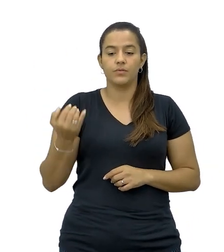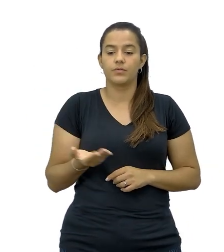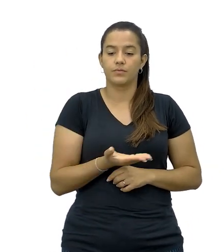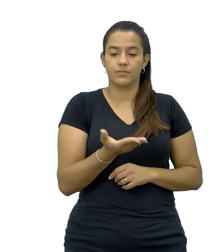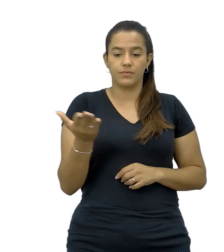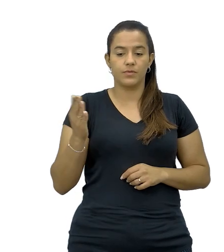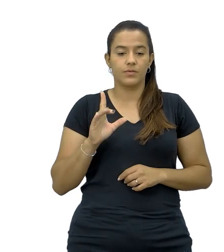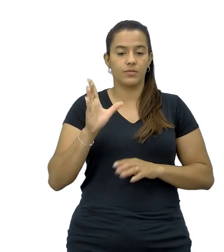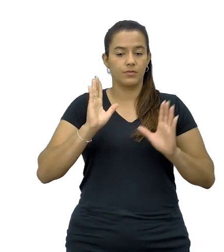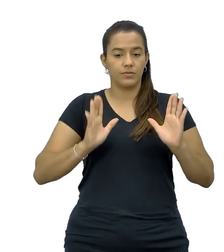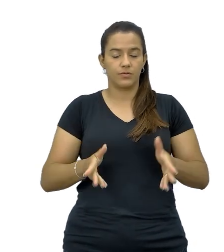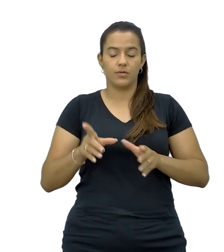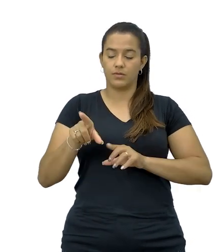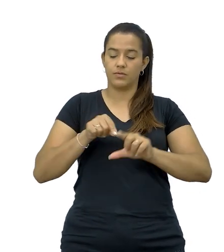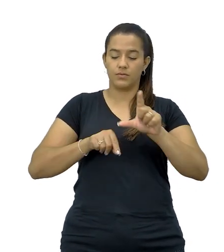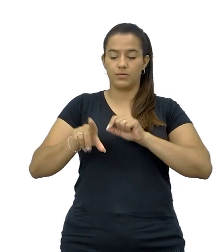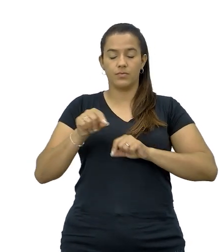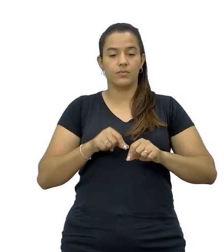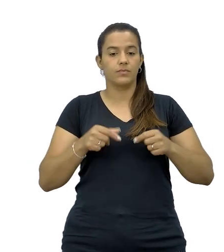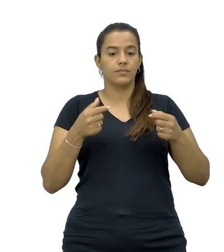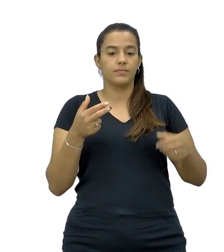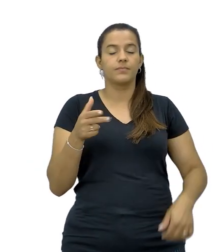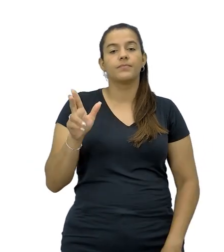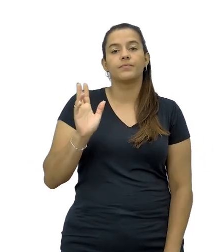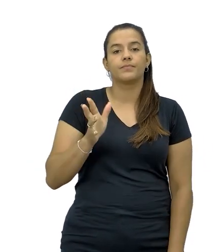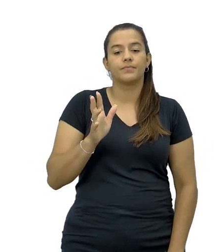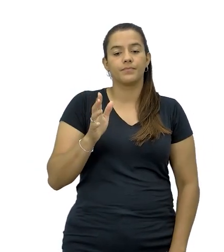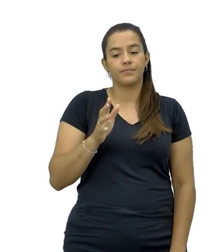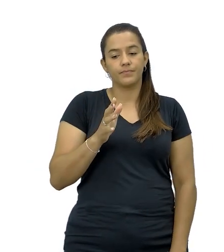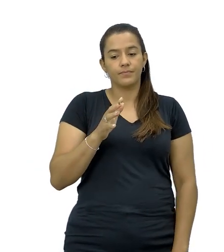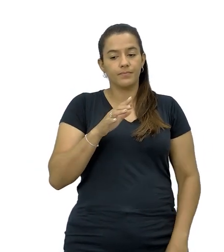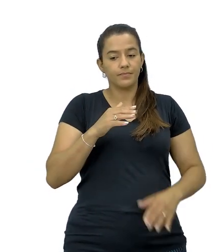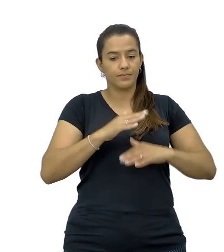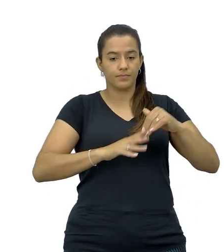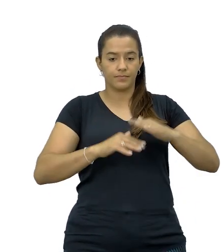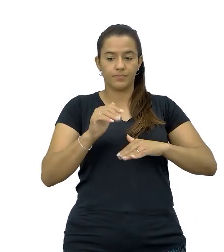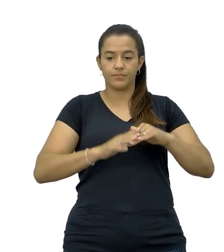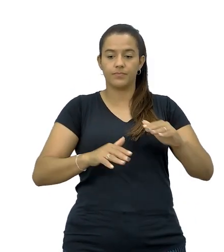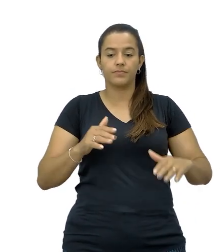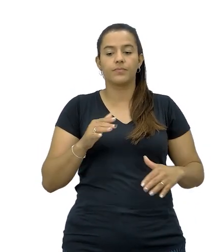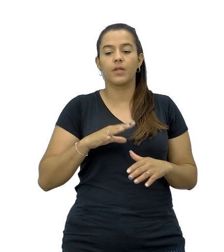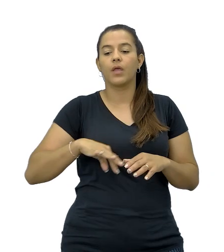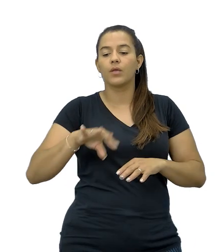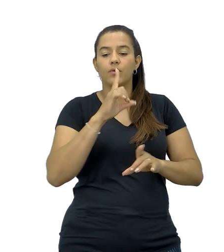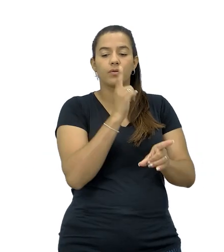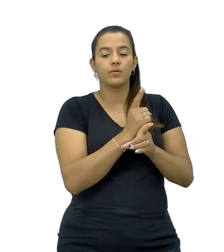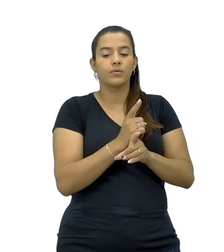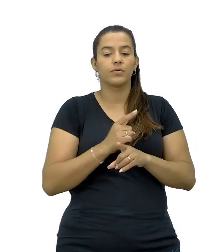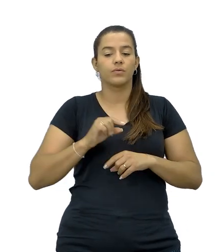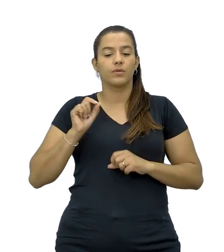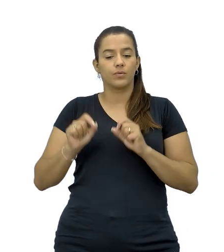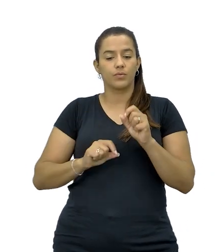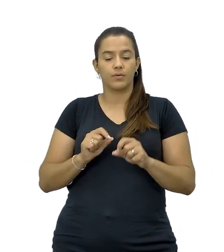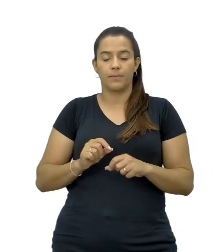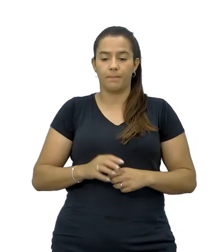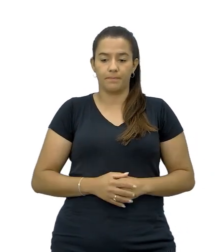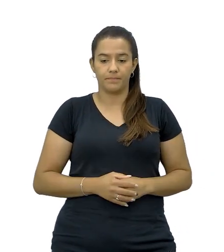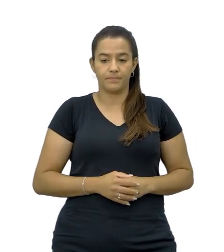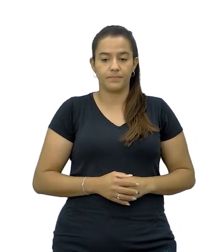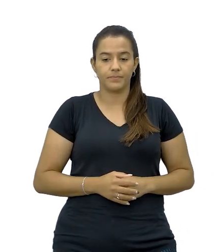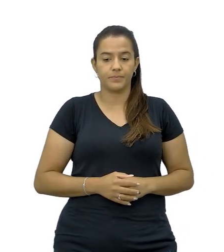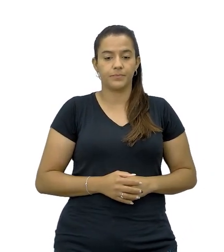já selecionaram as mesmas habilidades lá na plataforma, né? Aí eu encontrei. Um importante ponto a dizer é que